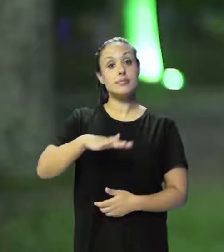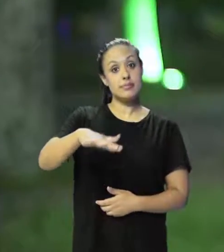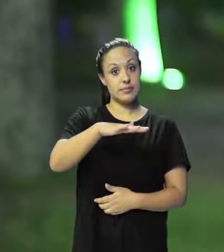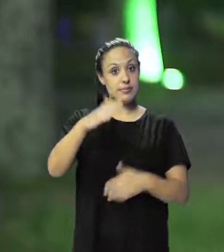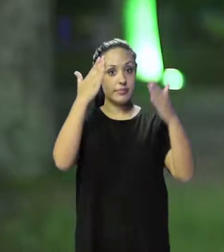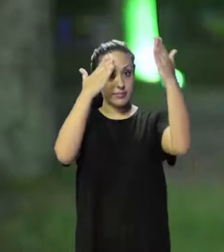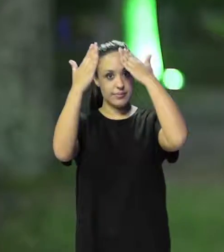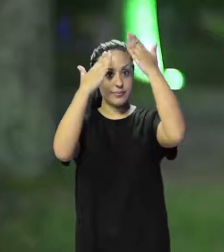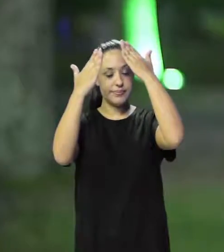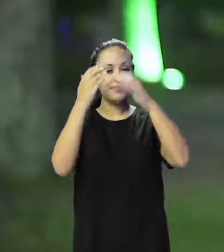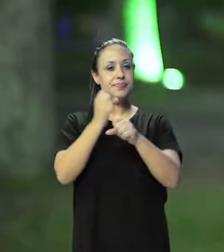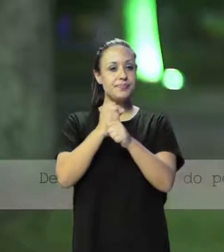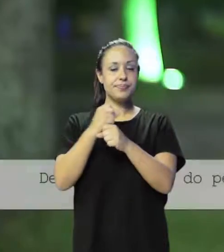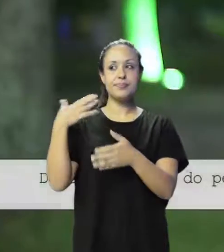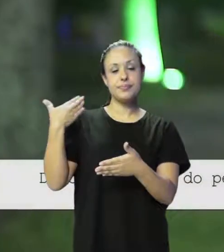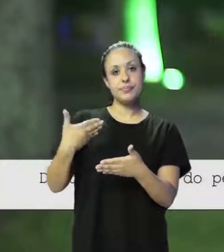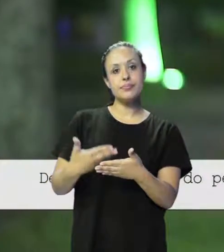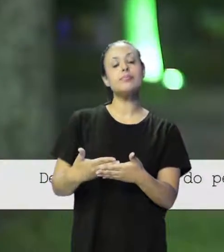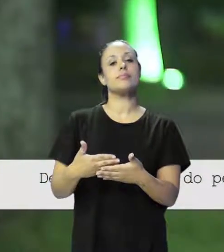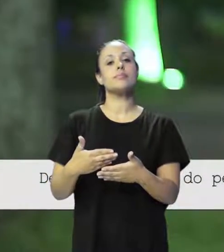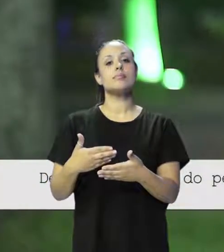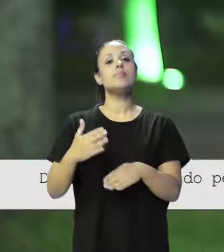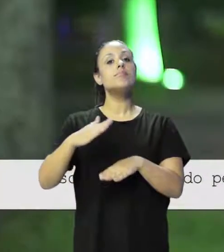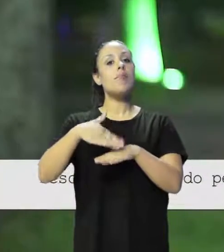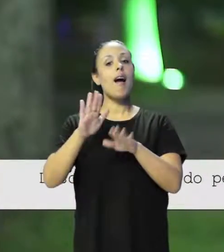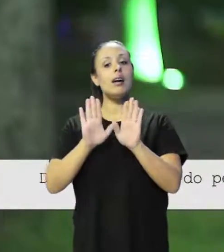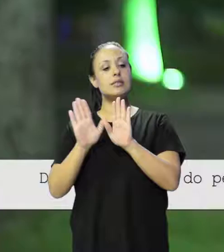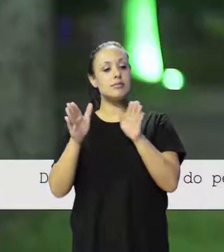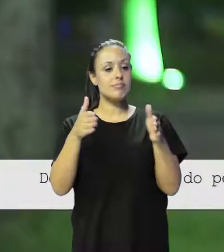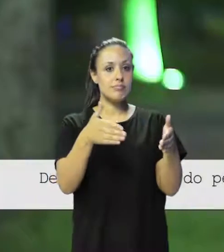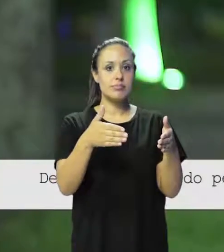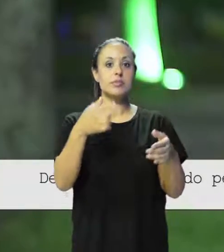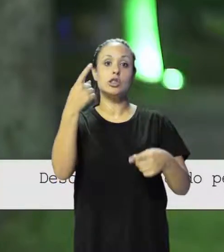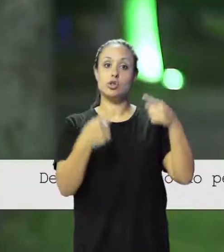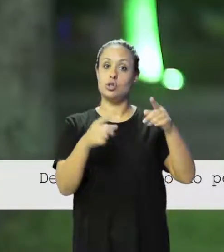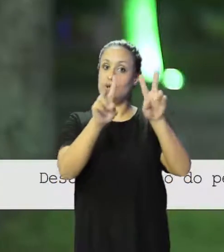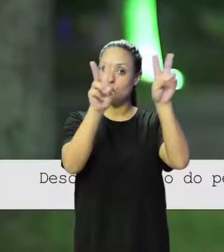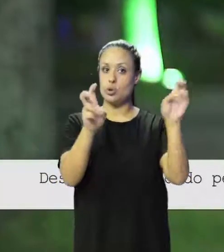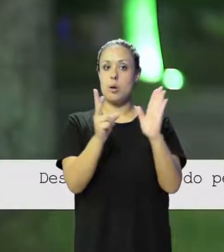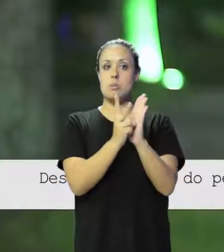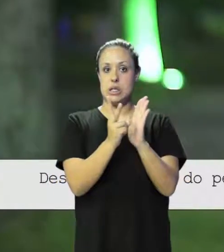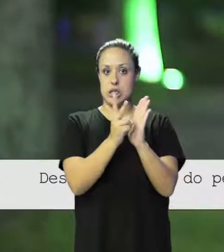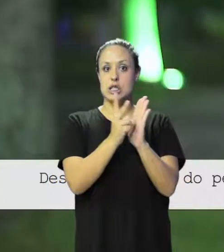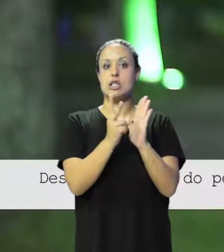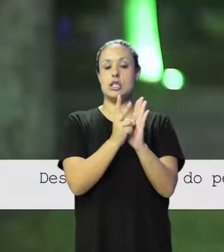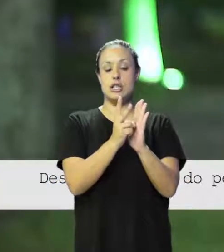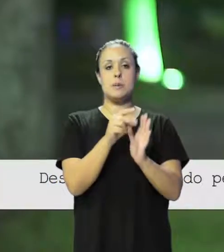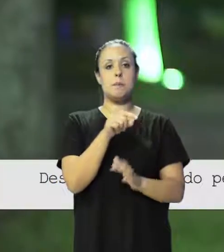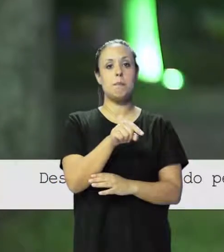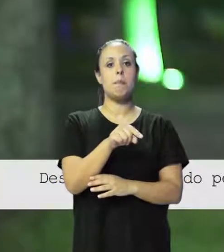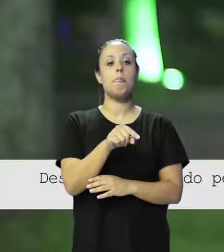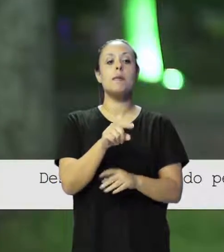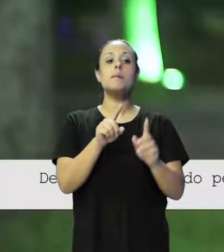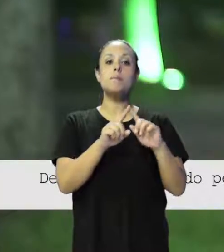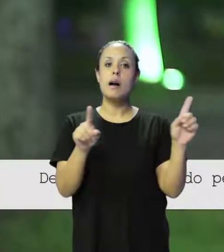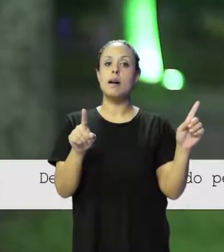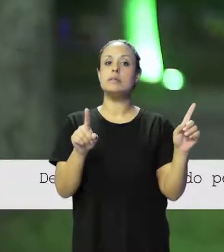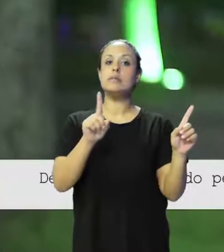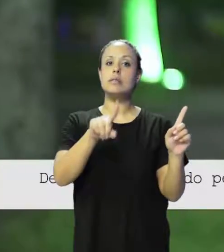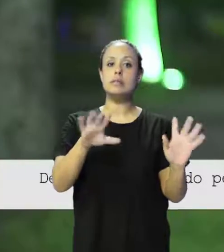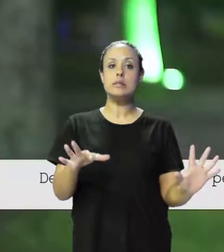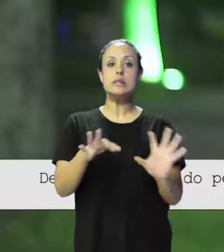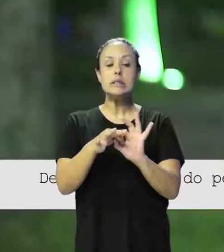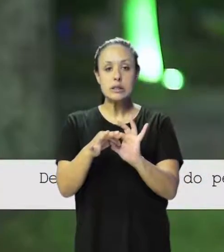A psicologia, nos últimos anos, ela tem se voltado a discutir a questão indígena com uma implicação e